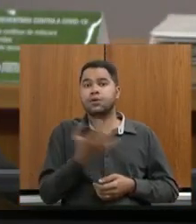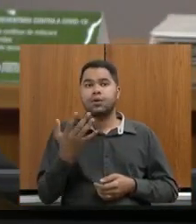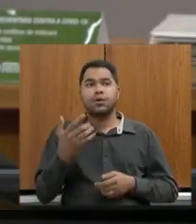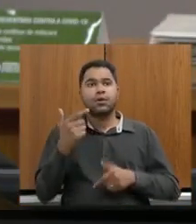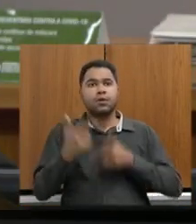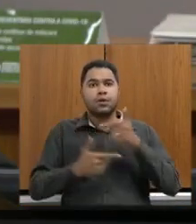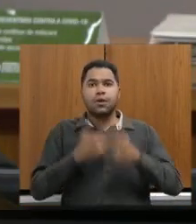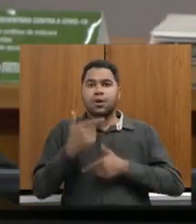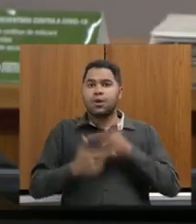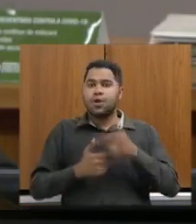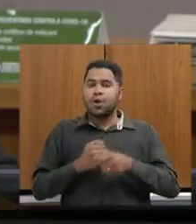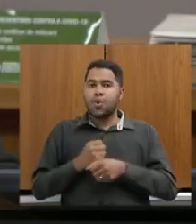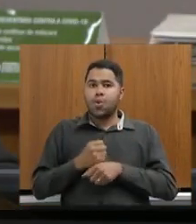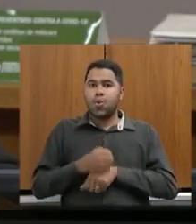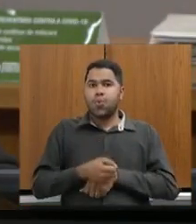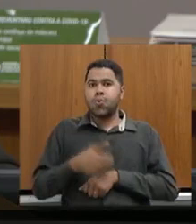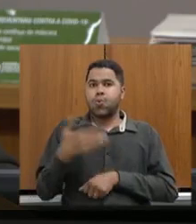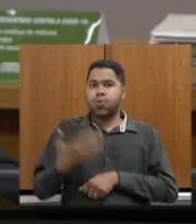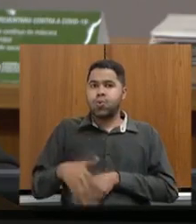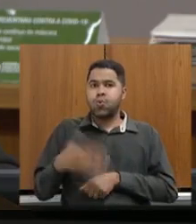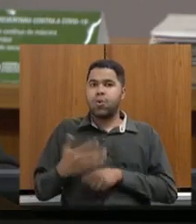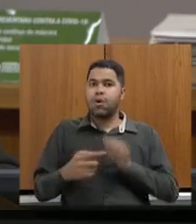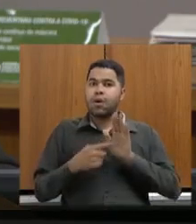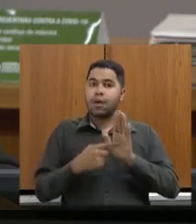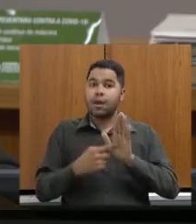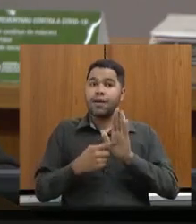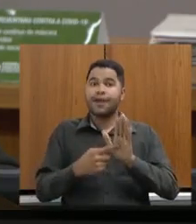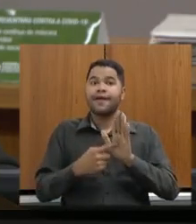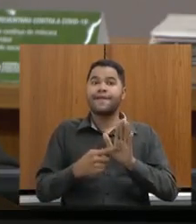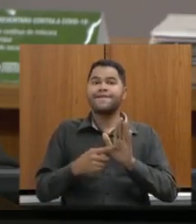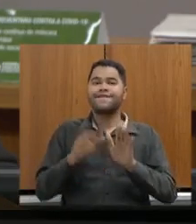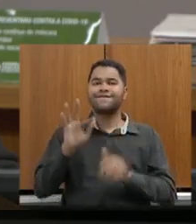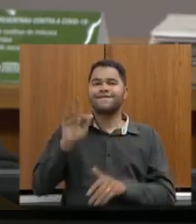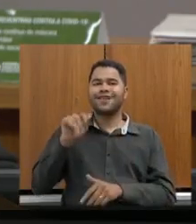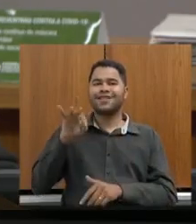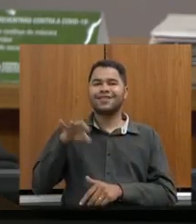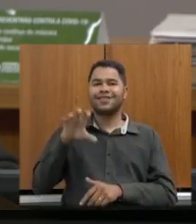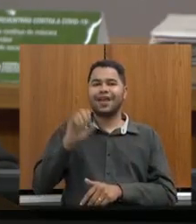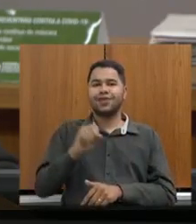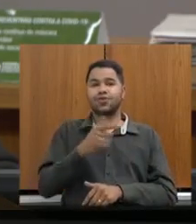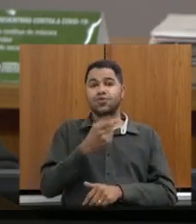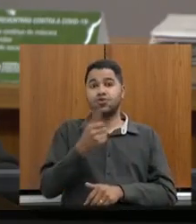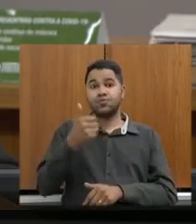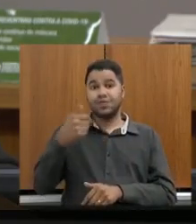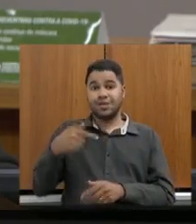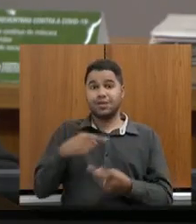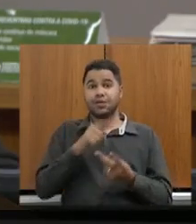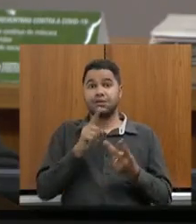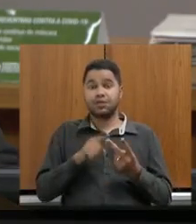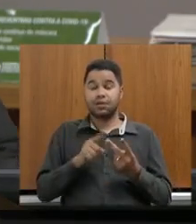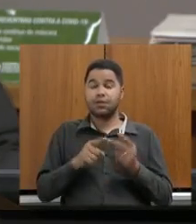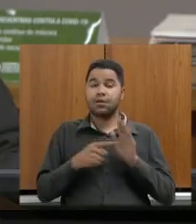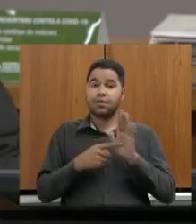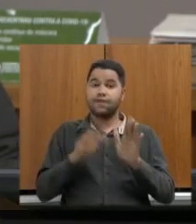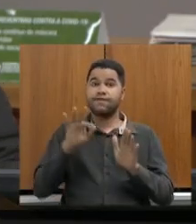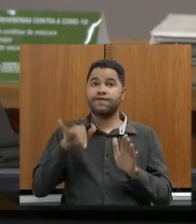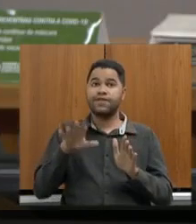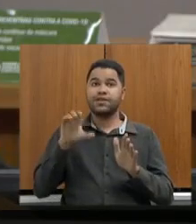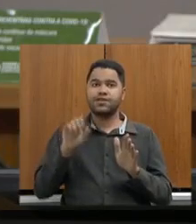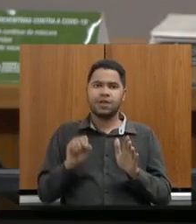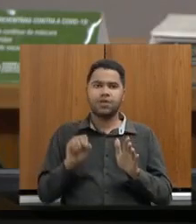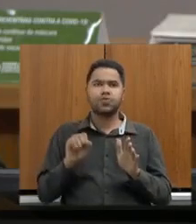escravo considerável nós aparecemos no Fantástico em 2017 e aparecemos no Fantástico a